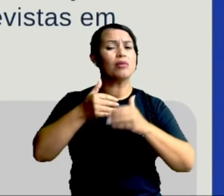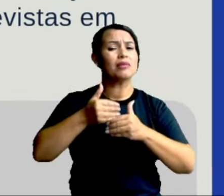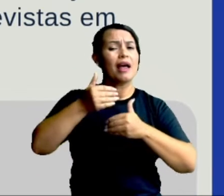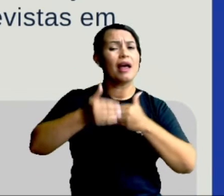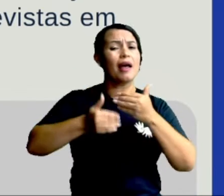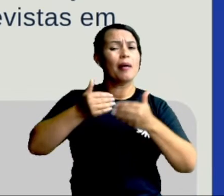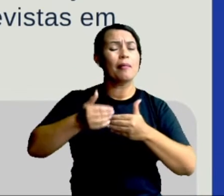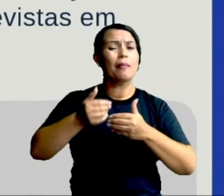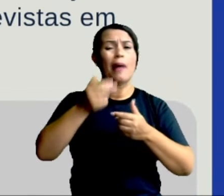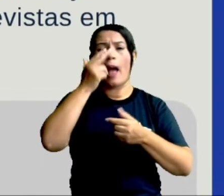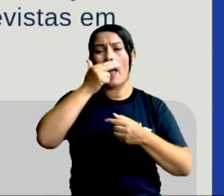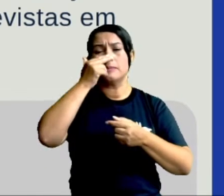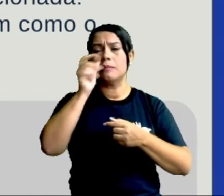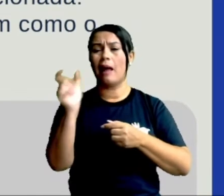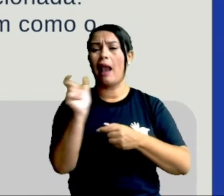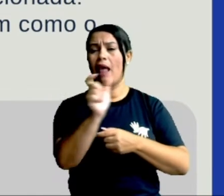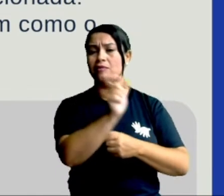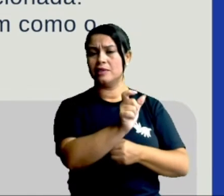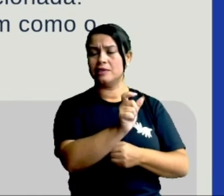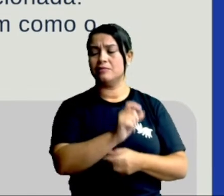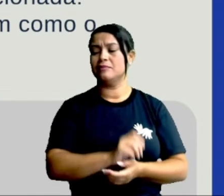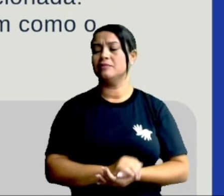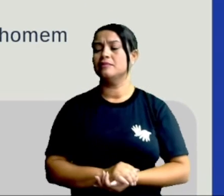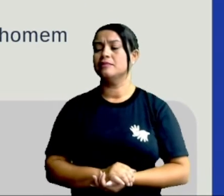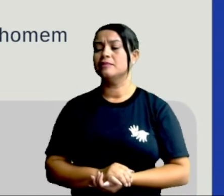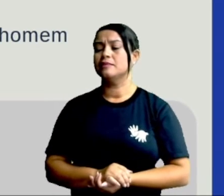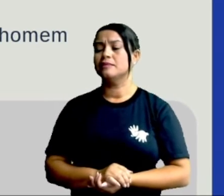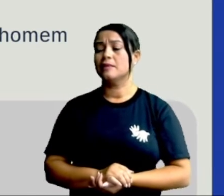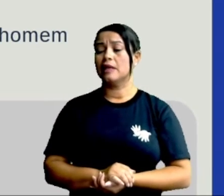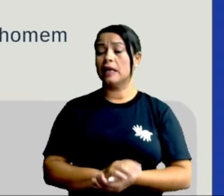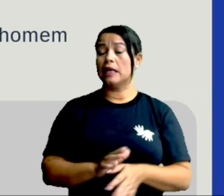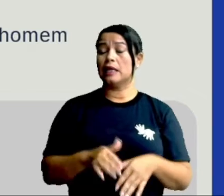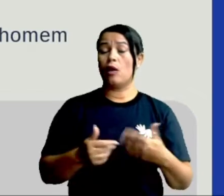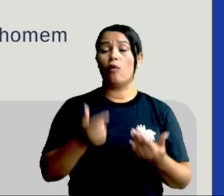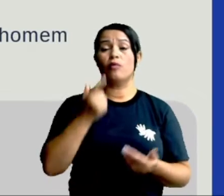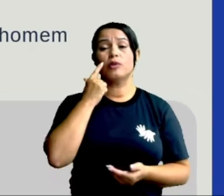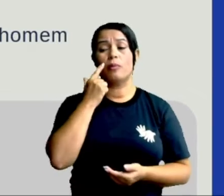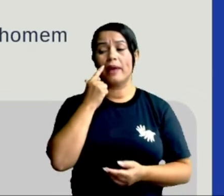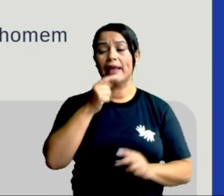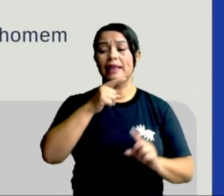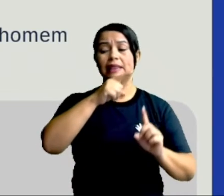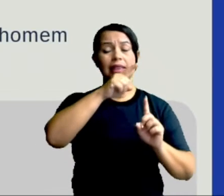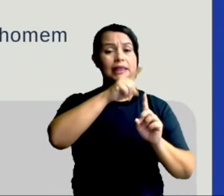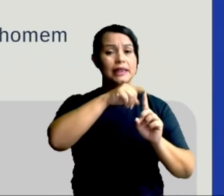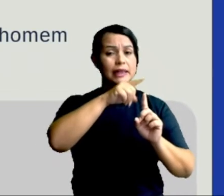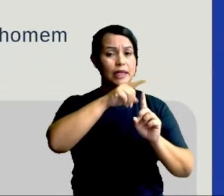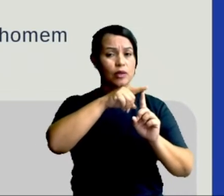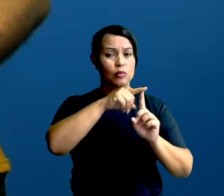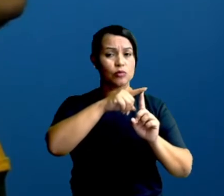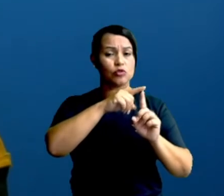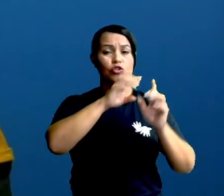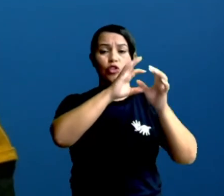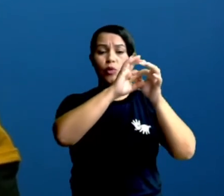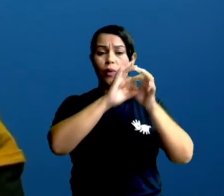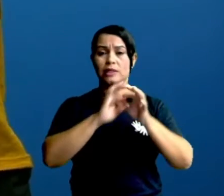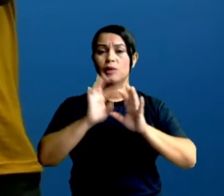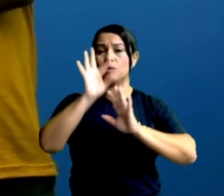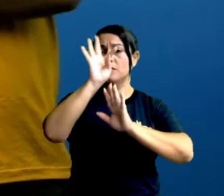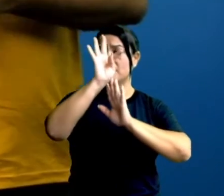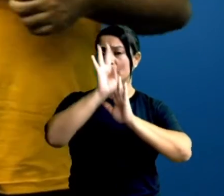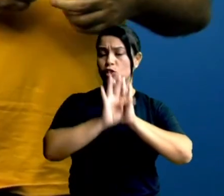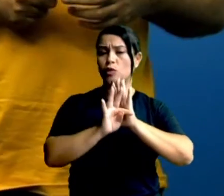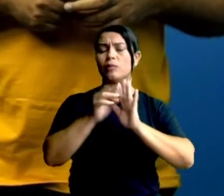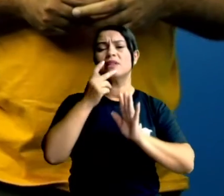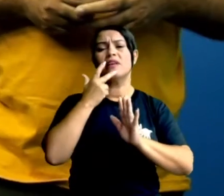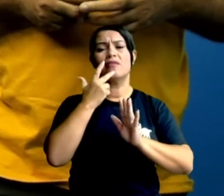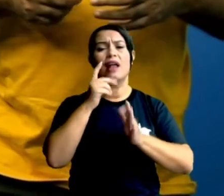as palavras, ok? Então, olha só, tipos de coesão textual.